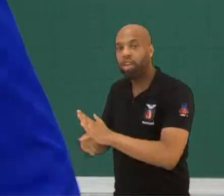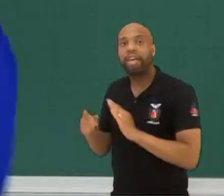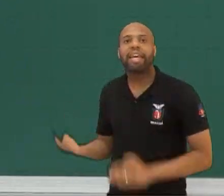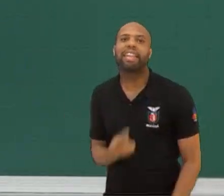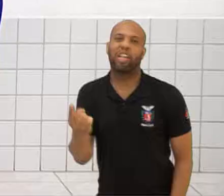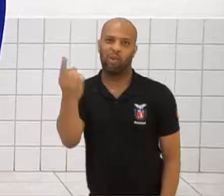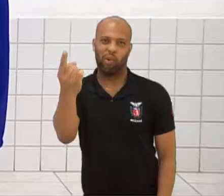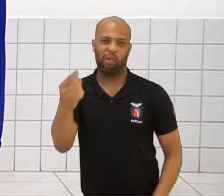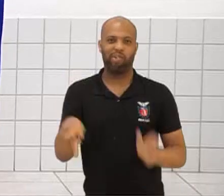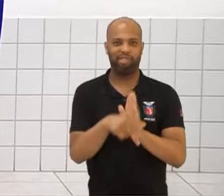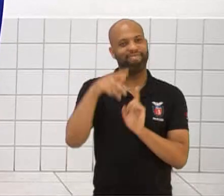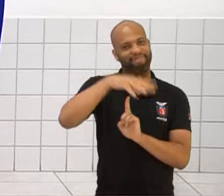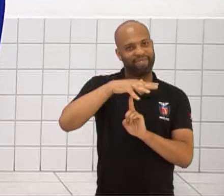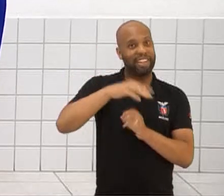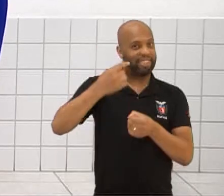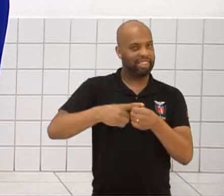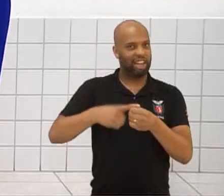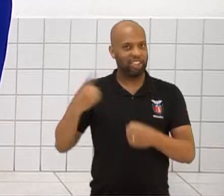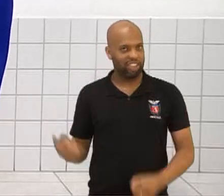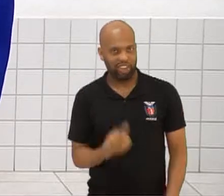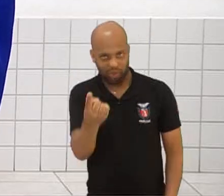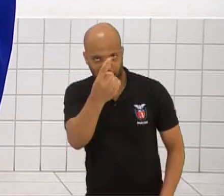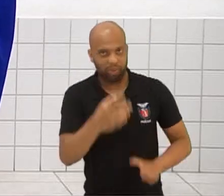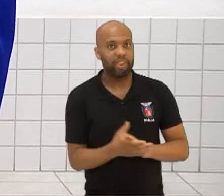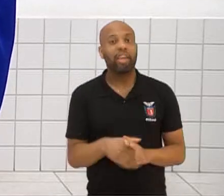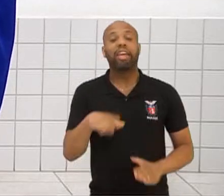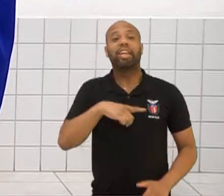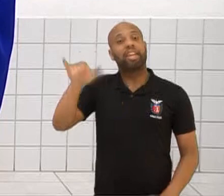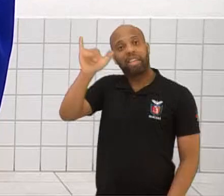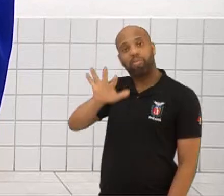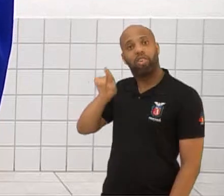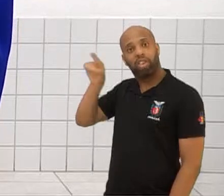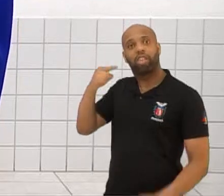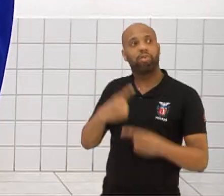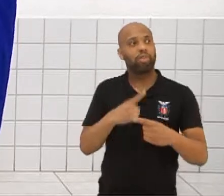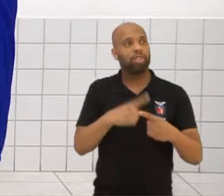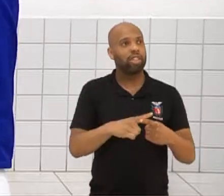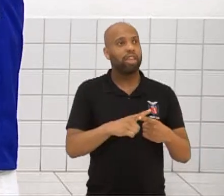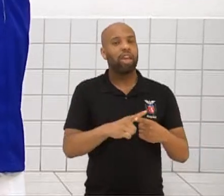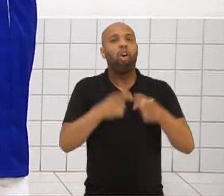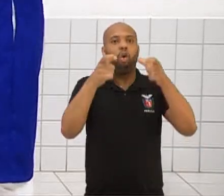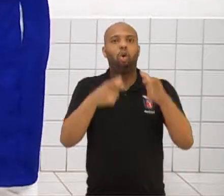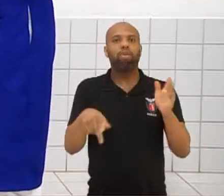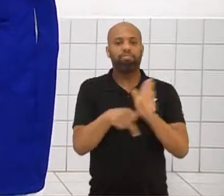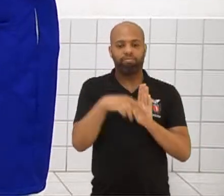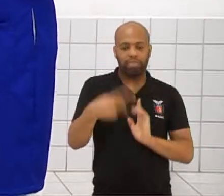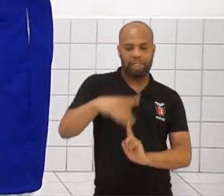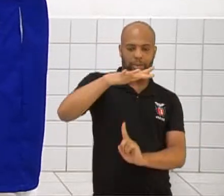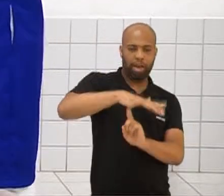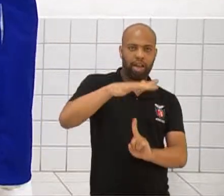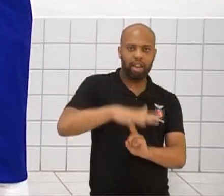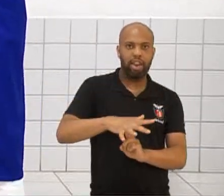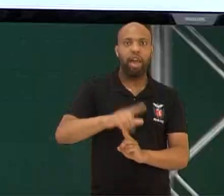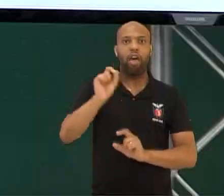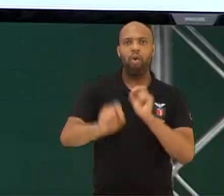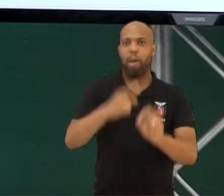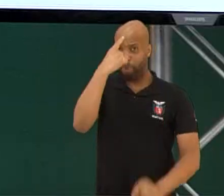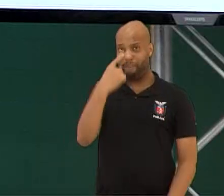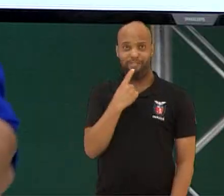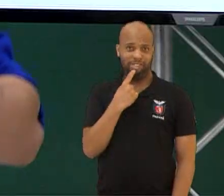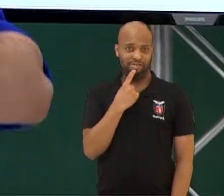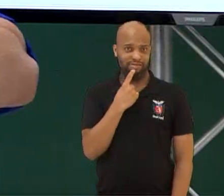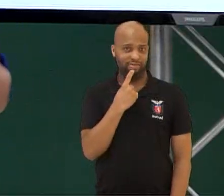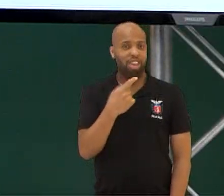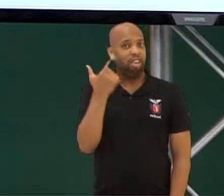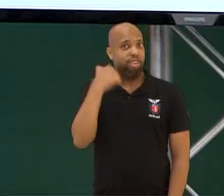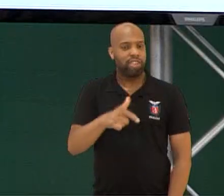nosso estado, né, professora? Correto. E é importante, legal ver essa imagem, exatamente corta ali o nosso território, né, a questão do perfil, né, então a gente tem uma ideia exatamente do